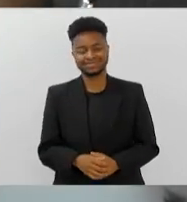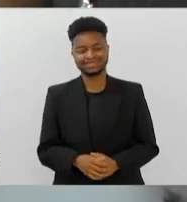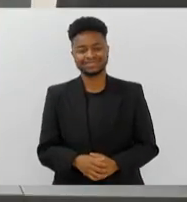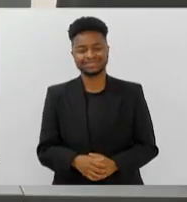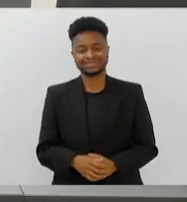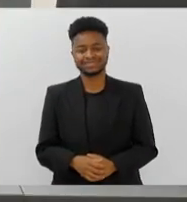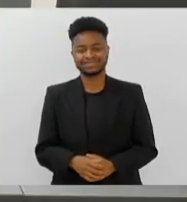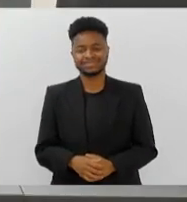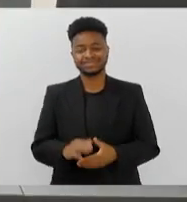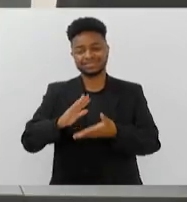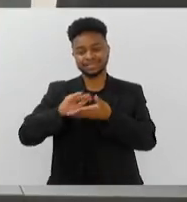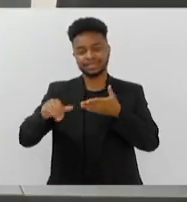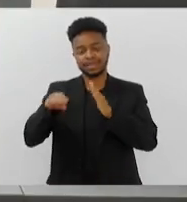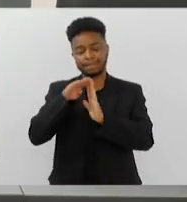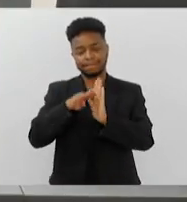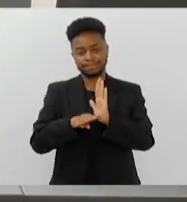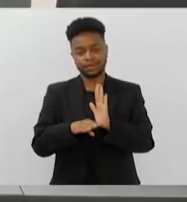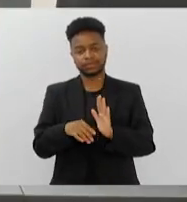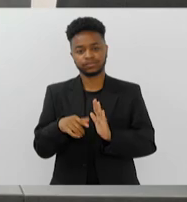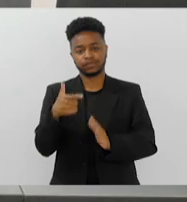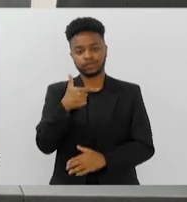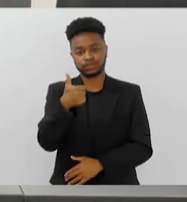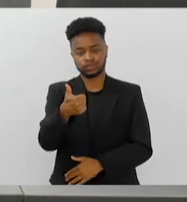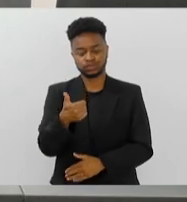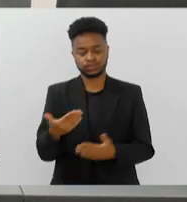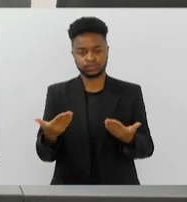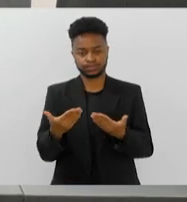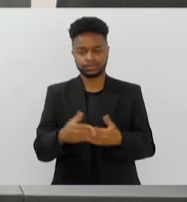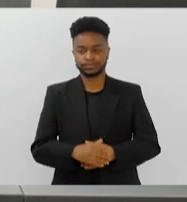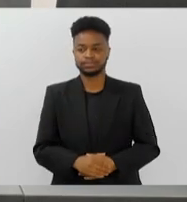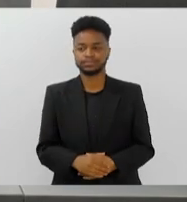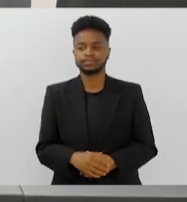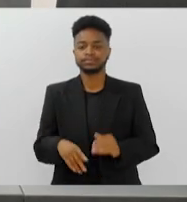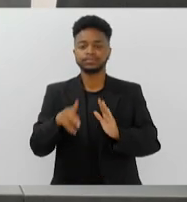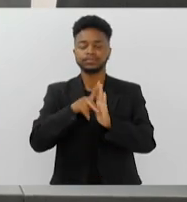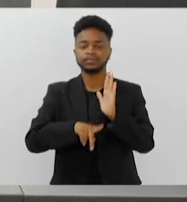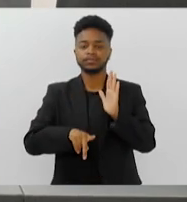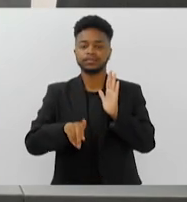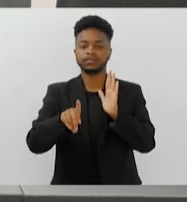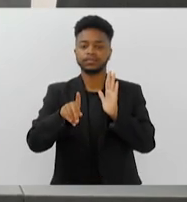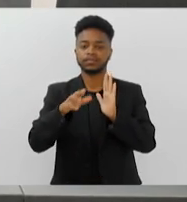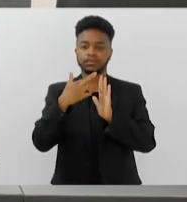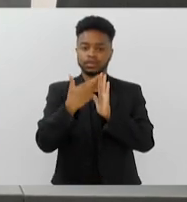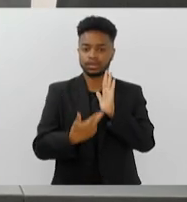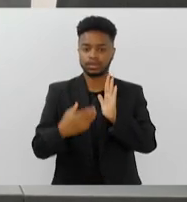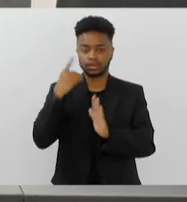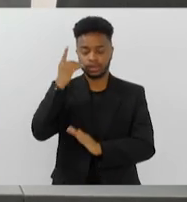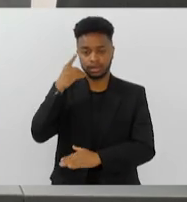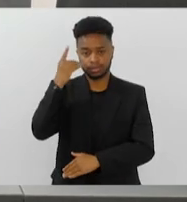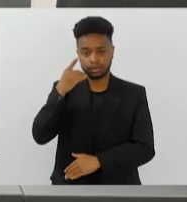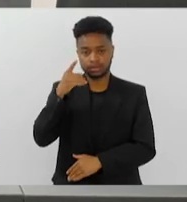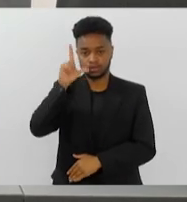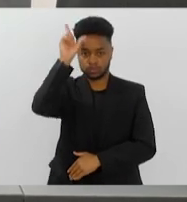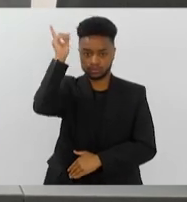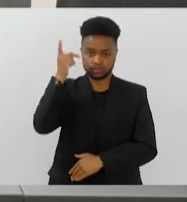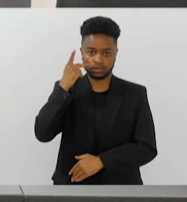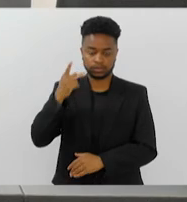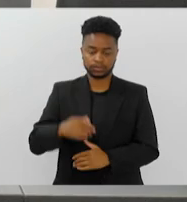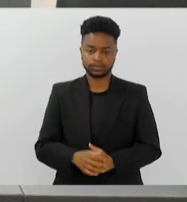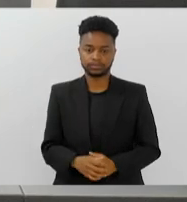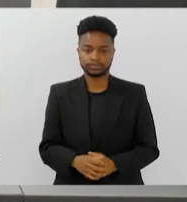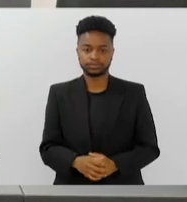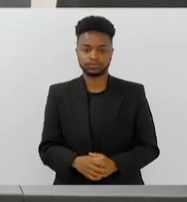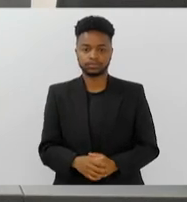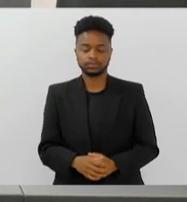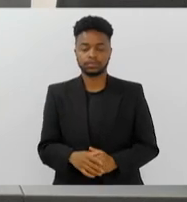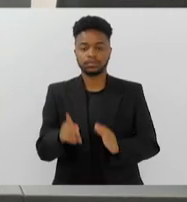Bem, então retirar de pauta. 21 da pauta. Projetos de relatoria do deputado Luiz Paulo.